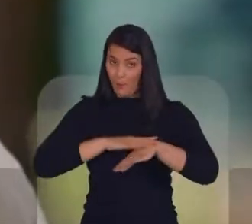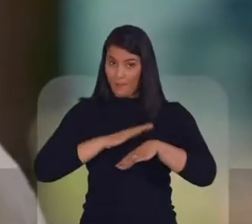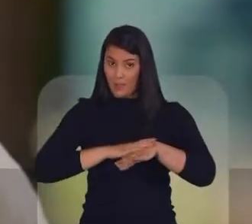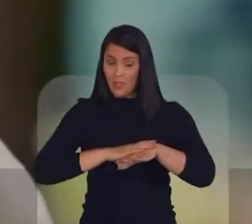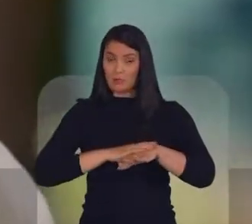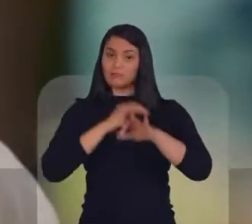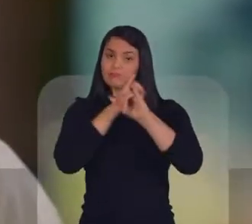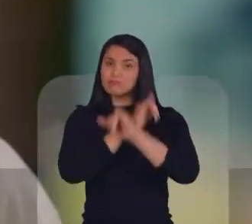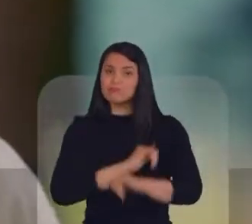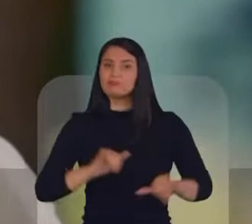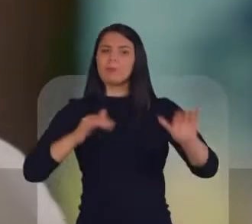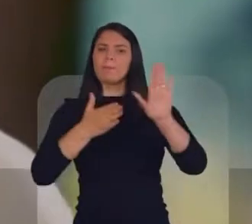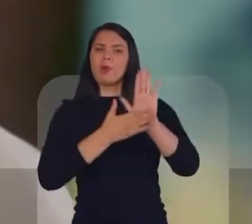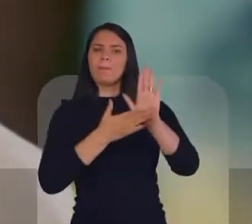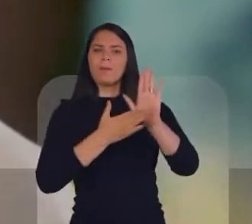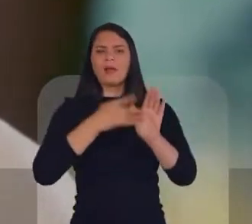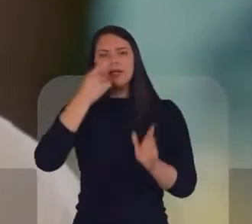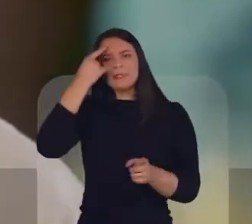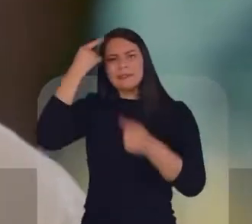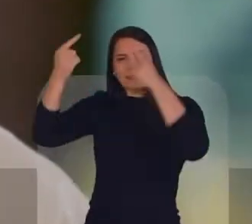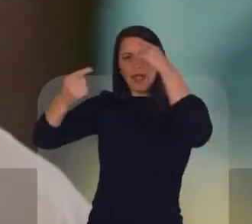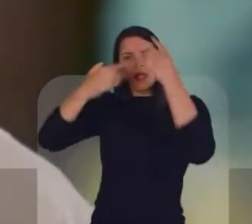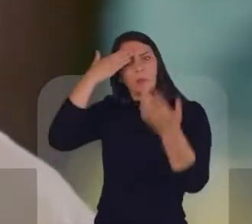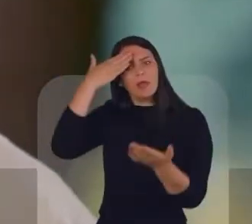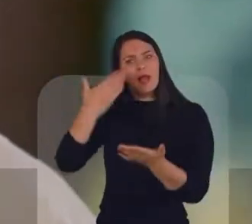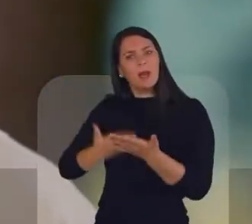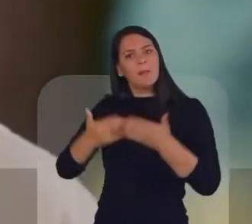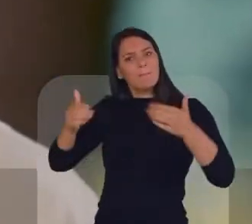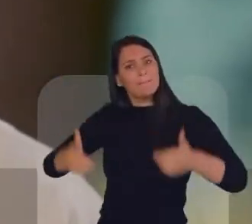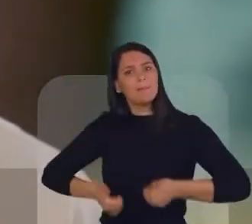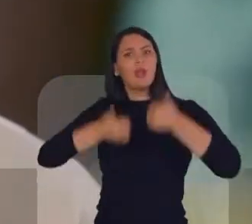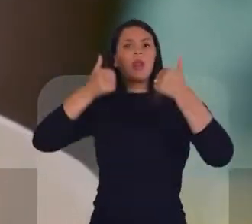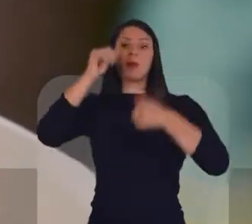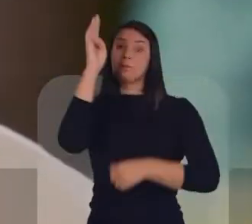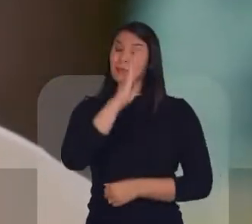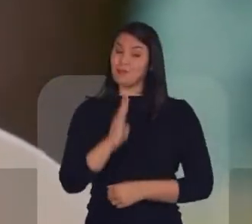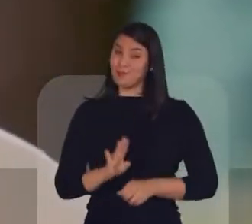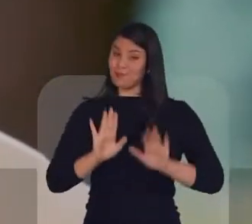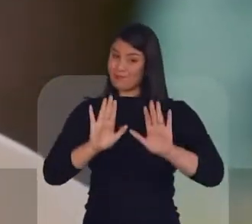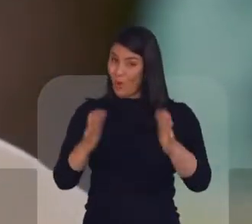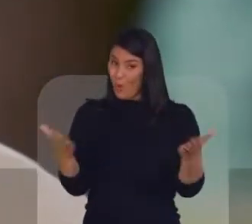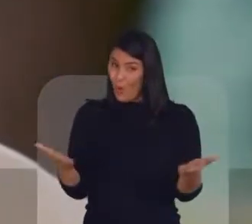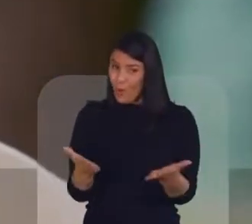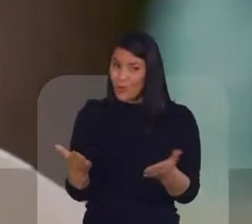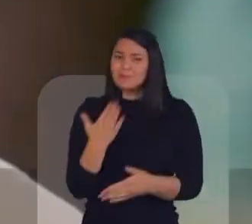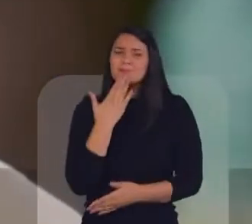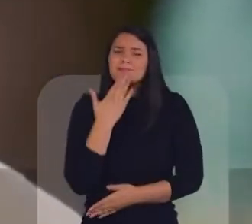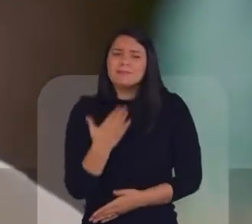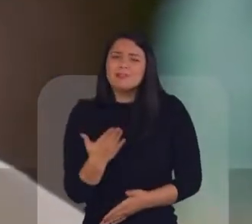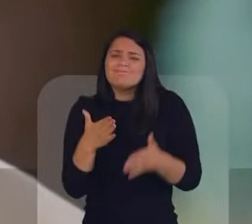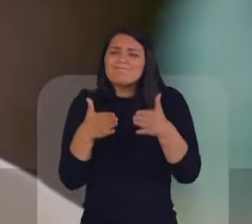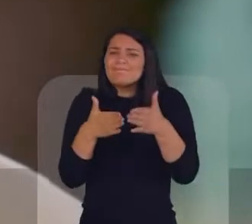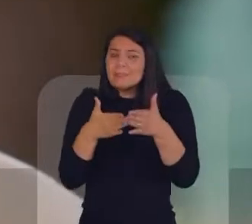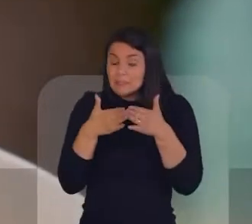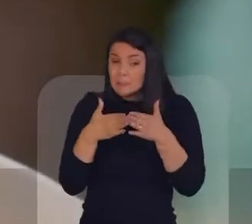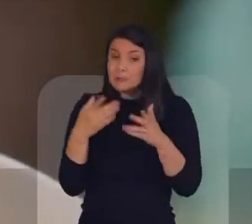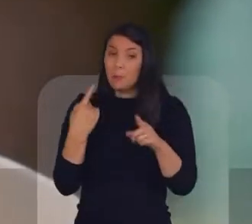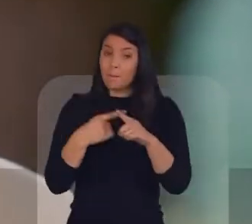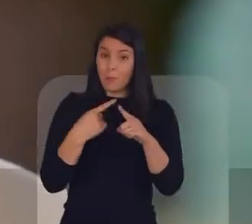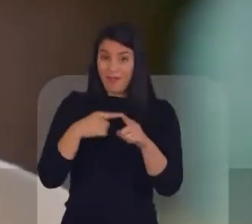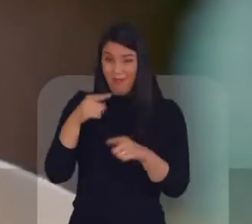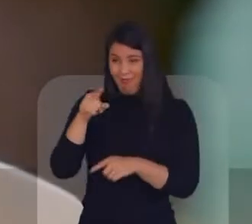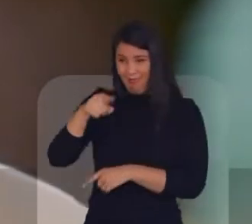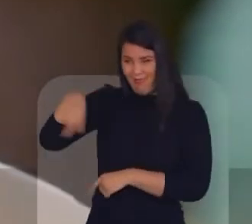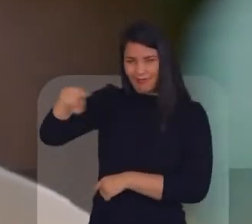Este espaço é para divulgar propostas, ideias e o que acreditamos ser o melhor para o Brasil. Mas hoje, eu quero pedir